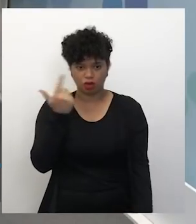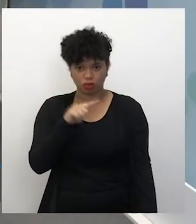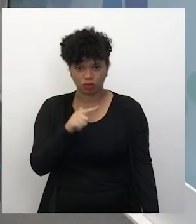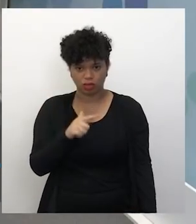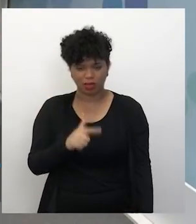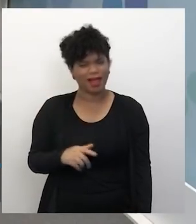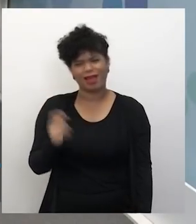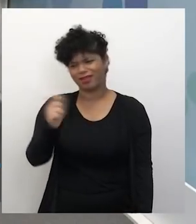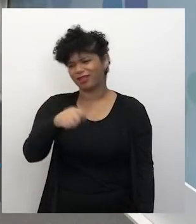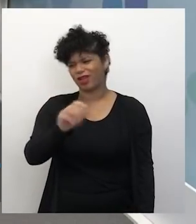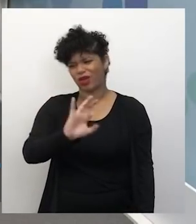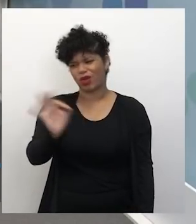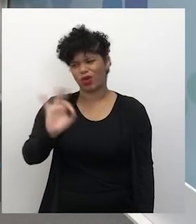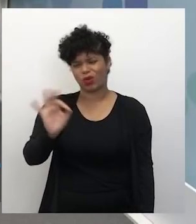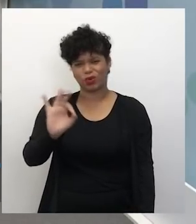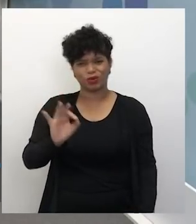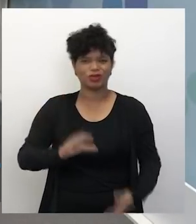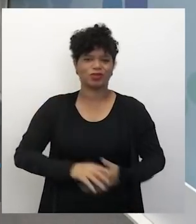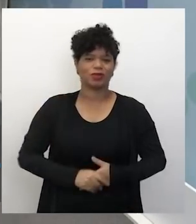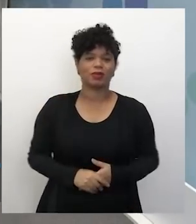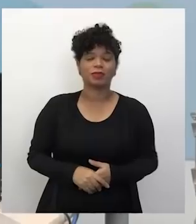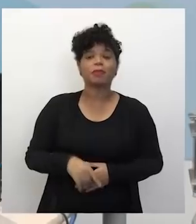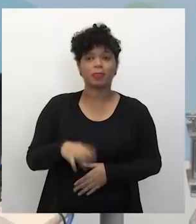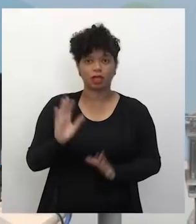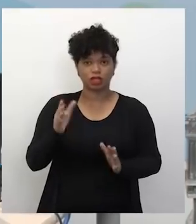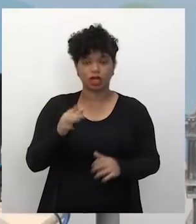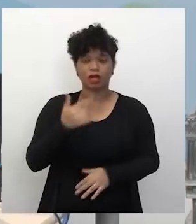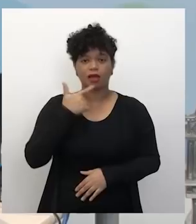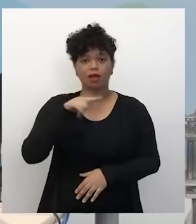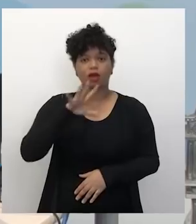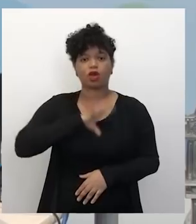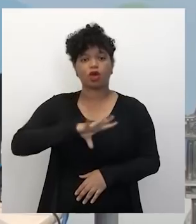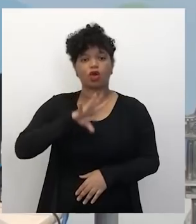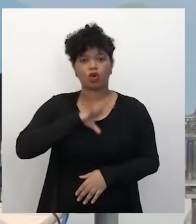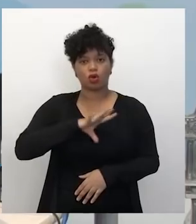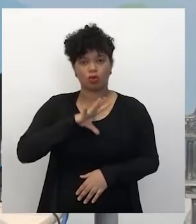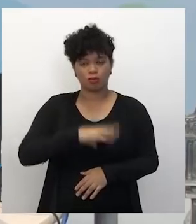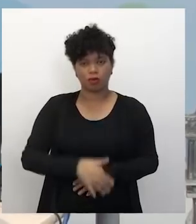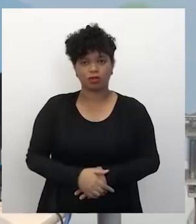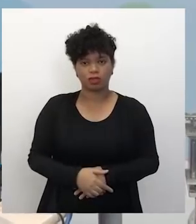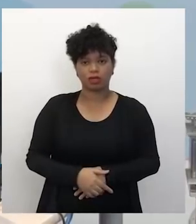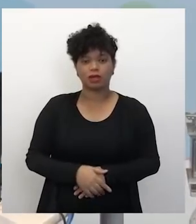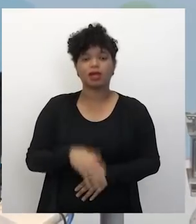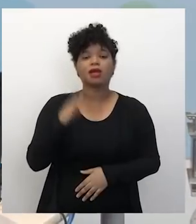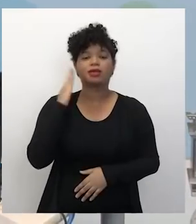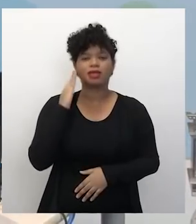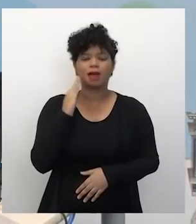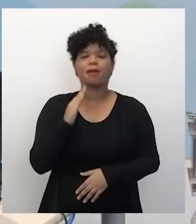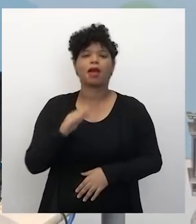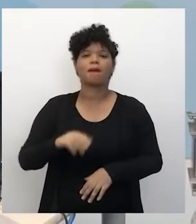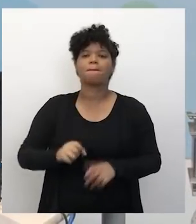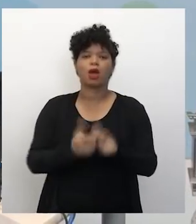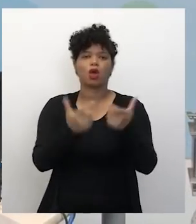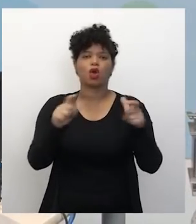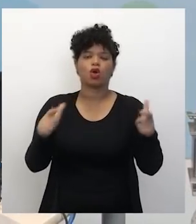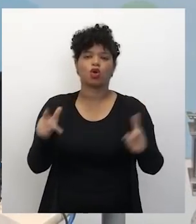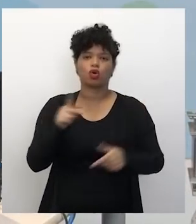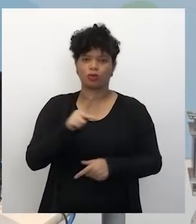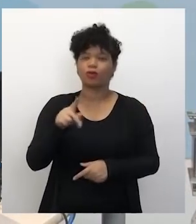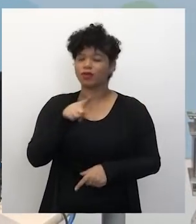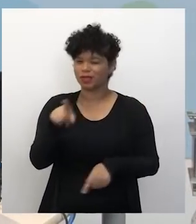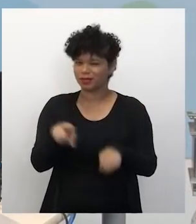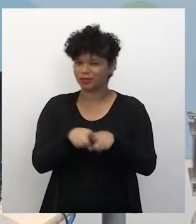para tudo. Eu, uma vez, em língua portuguesa mesmo, né? Sabe, professores, agora eu vou falar para os professores e os alunos estão prestando atenção